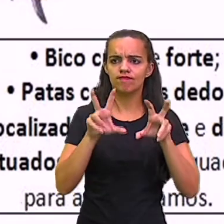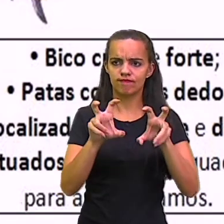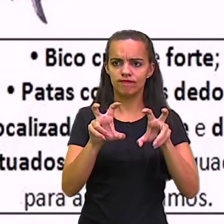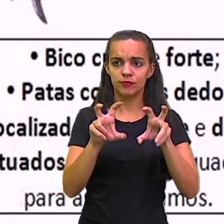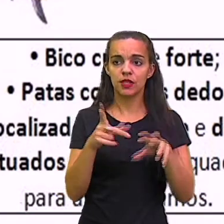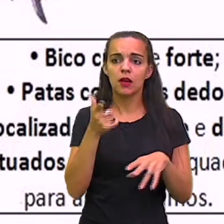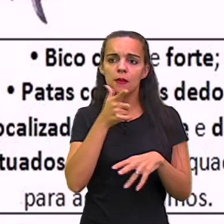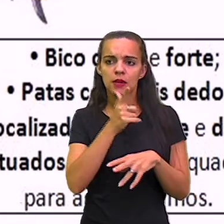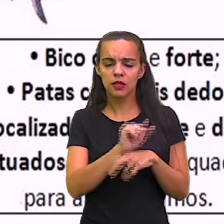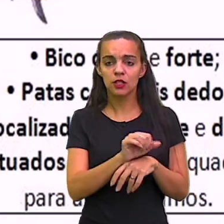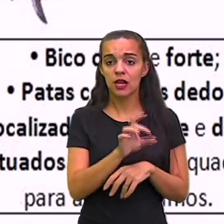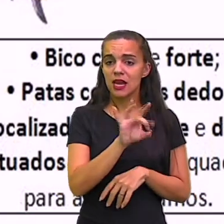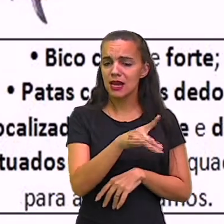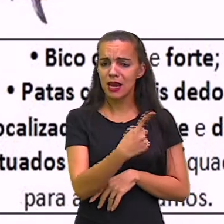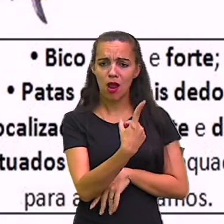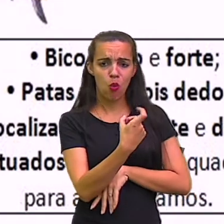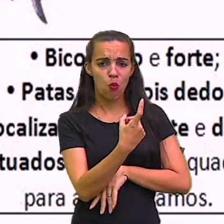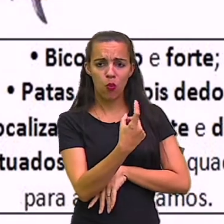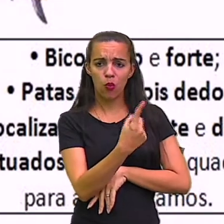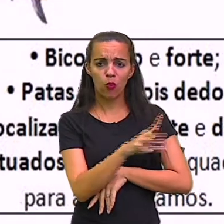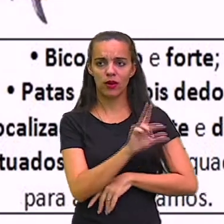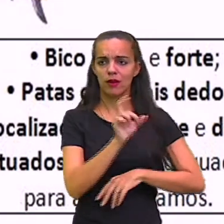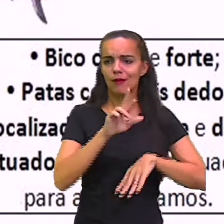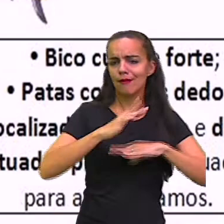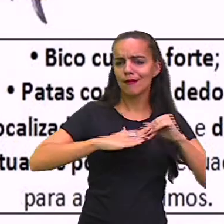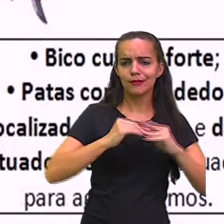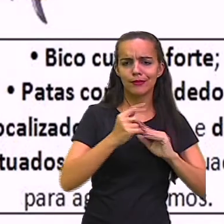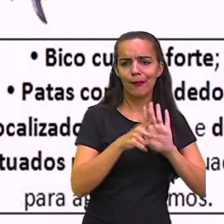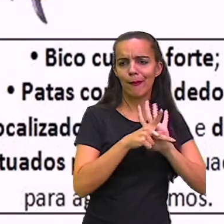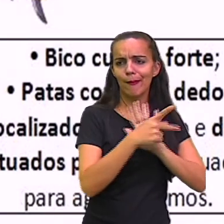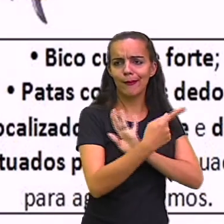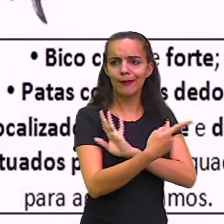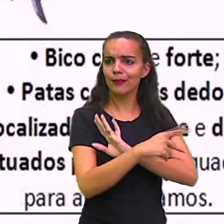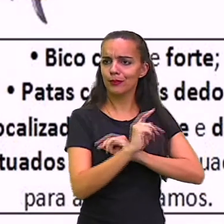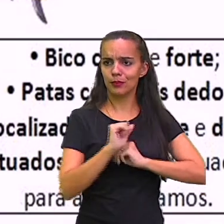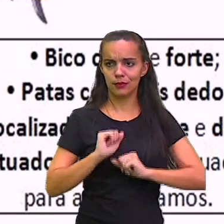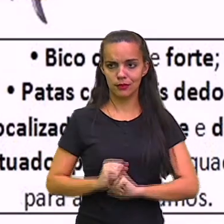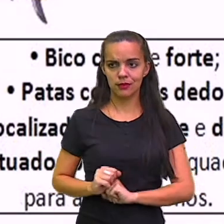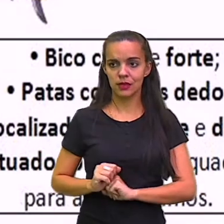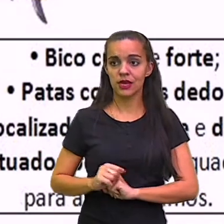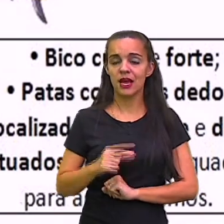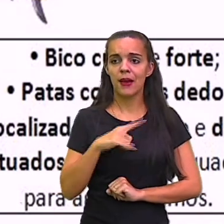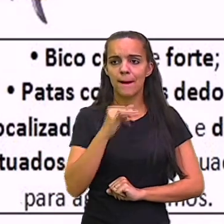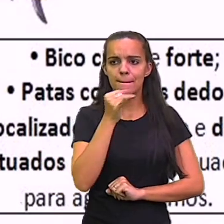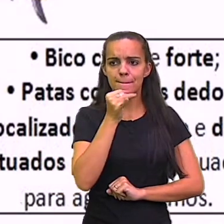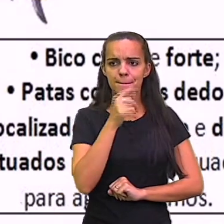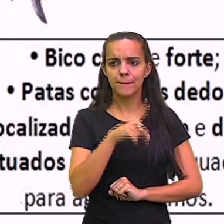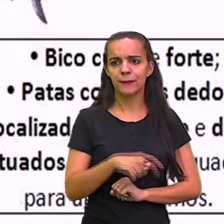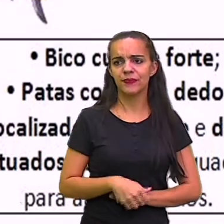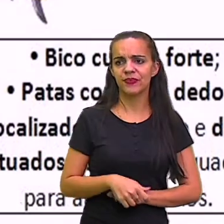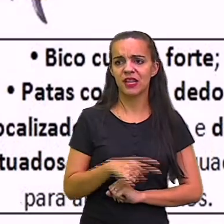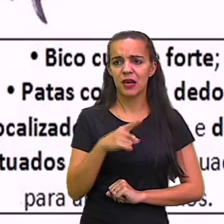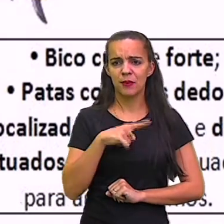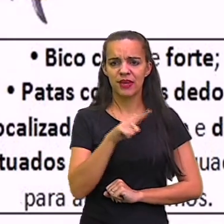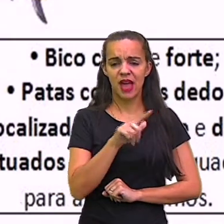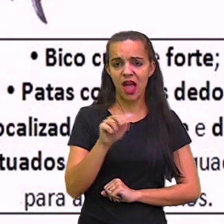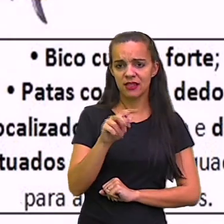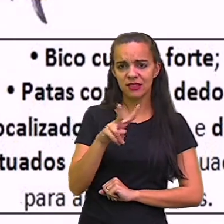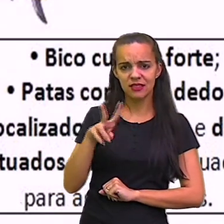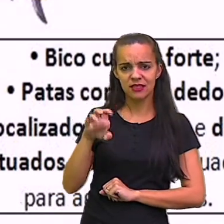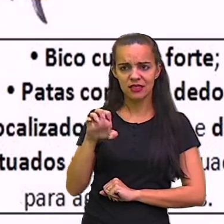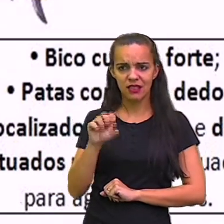mas não é única ajuda os afigurar-se enquanto pico a madeira as aves de rapina